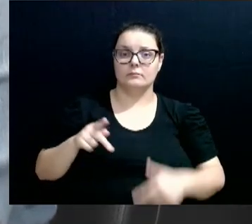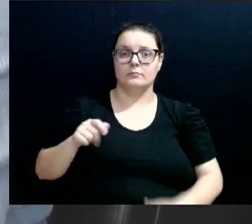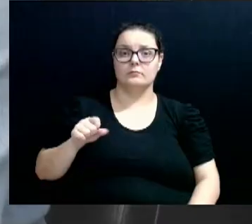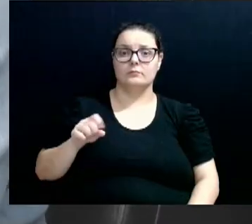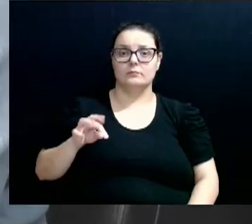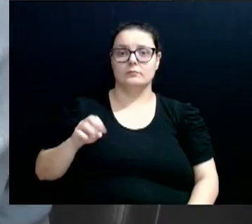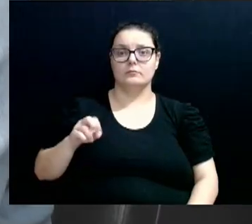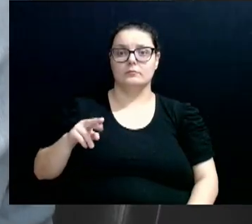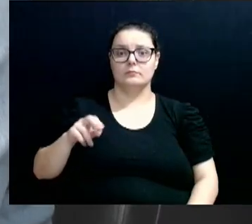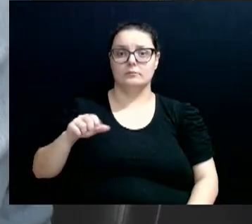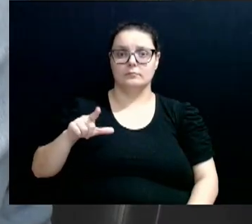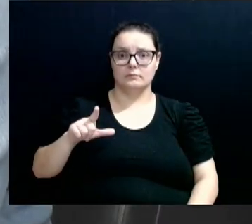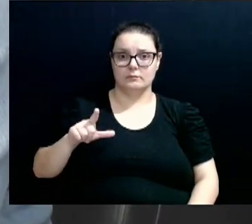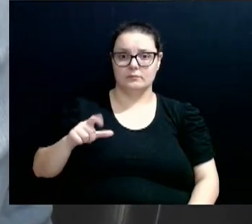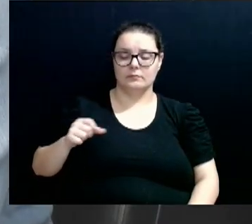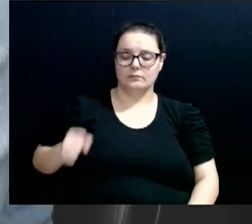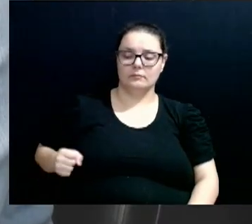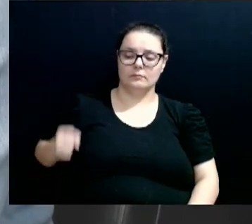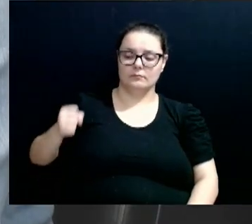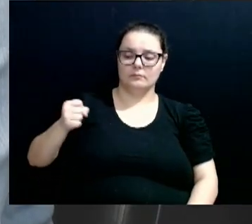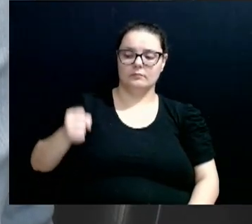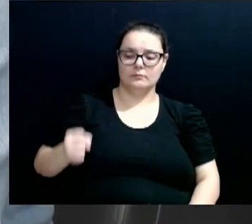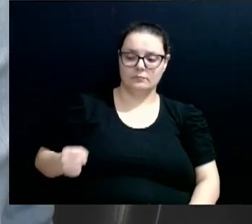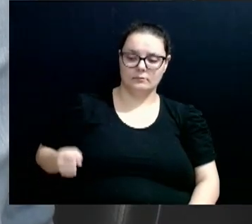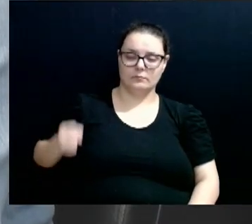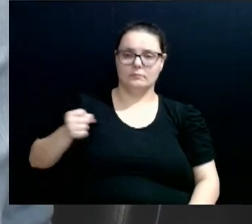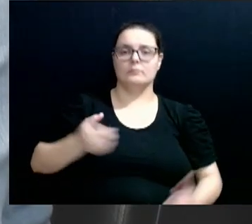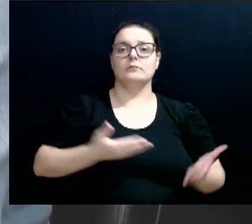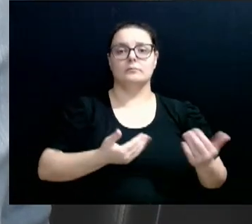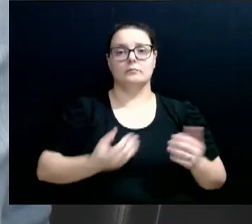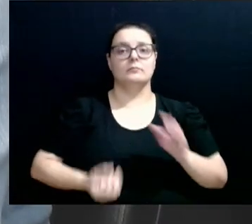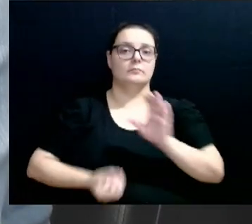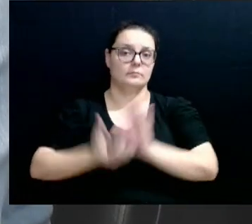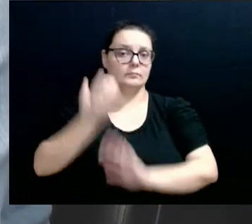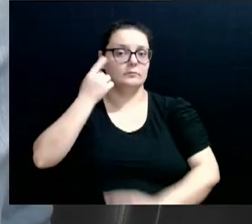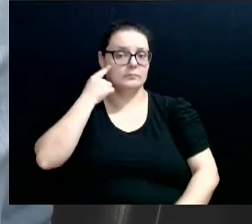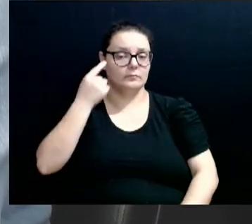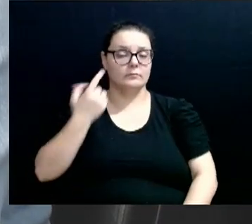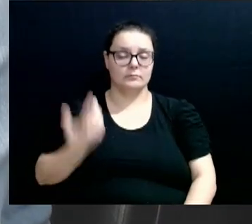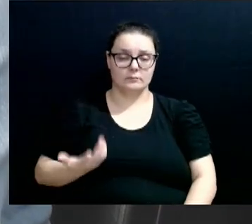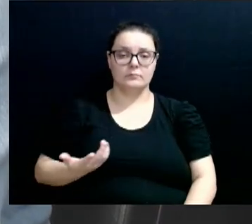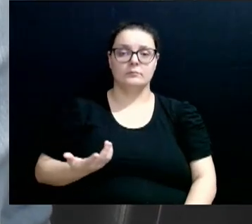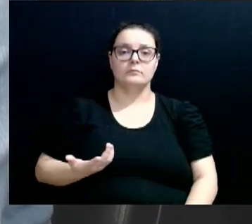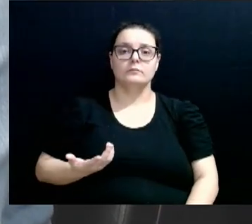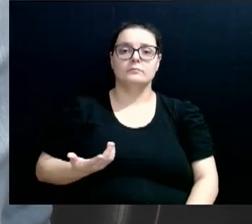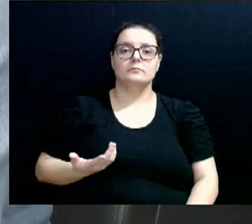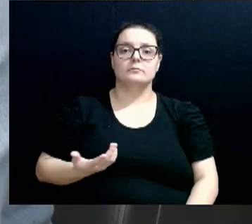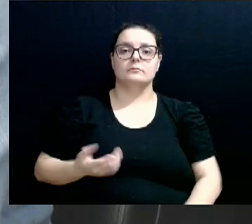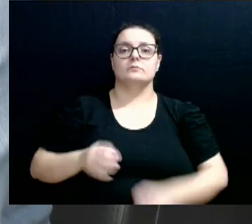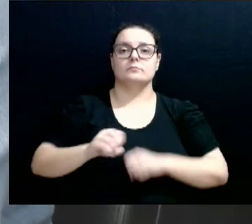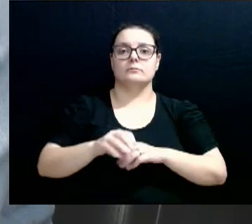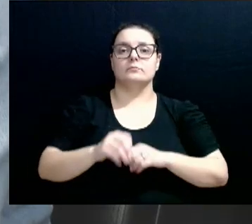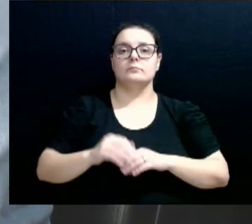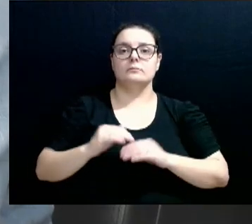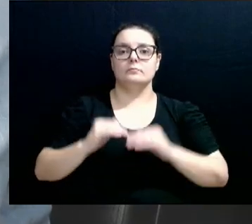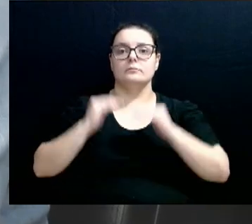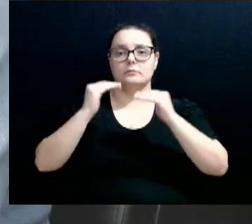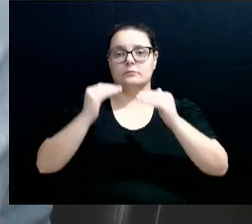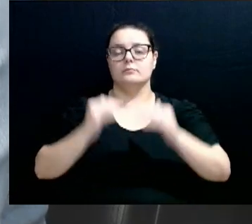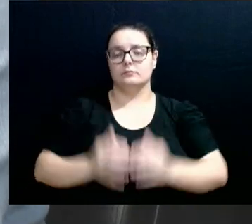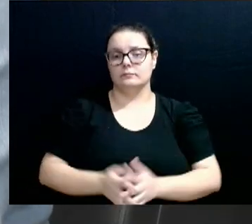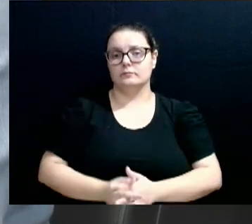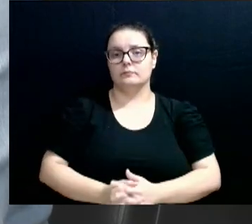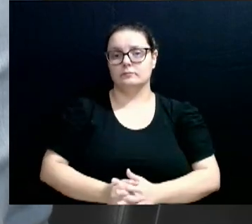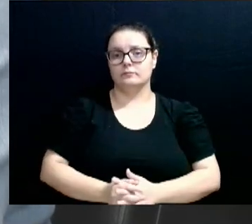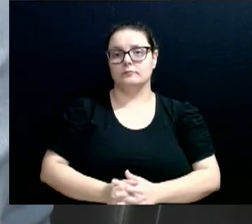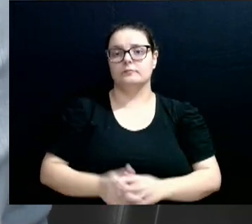que criou a perspectiva de fazer um ensino superior, né? Então, digamos que foi ali